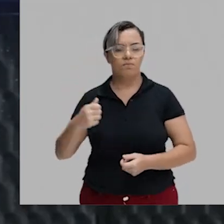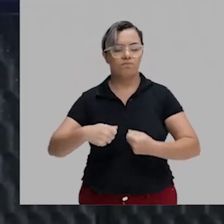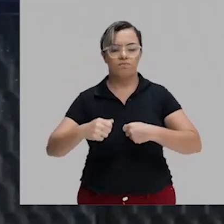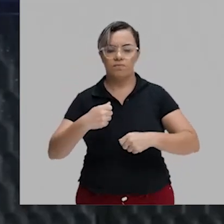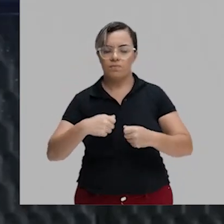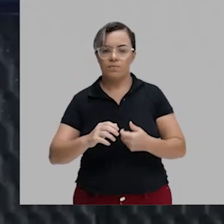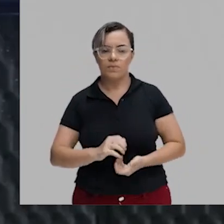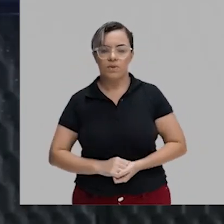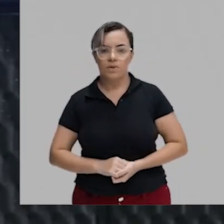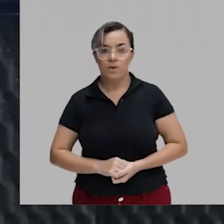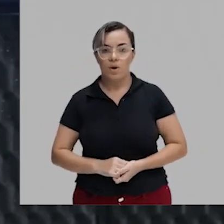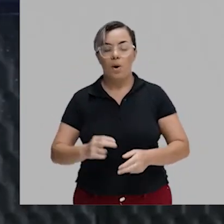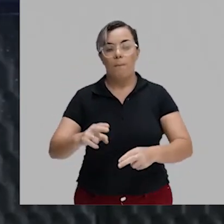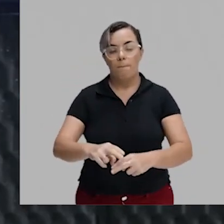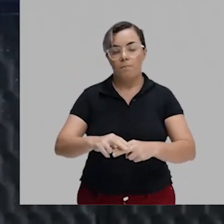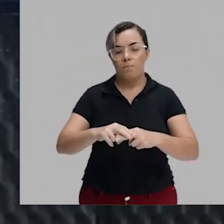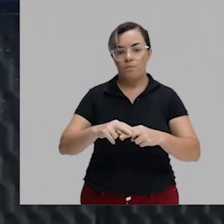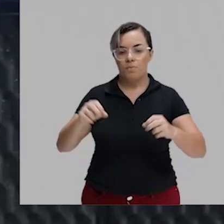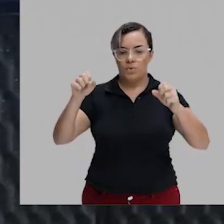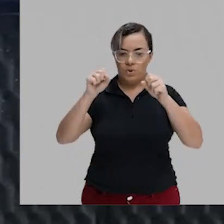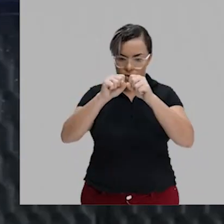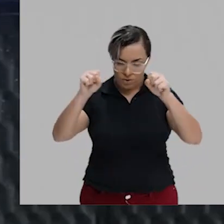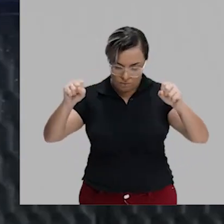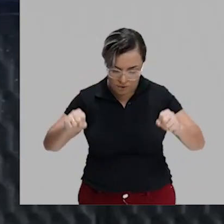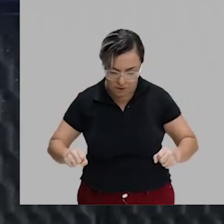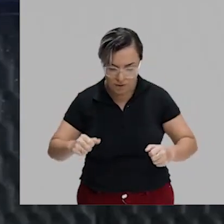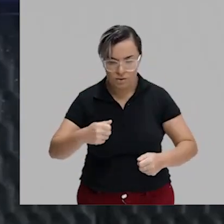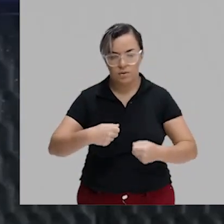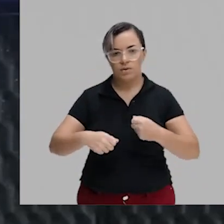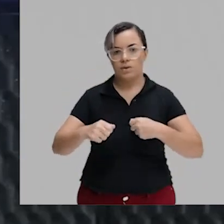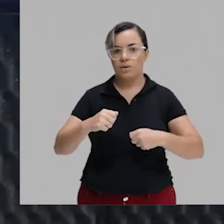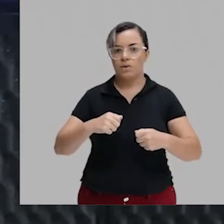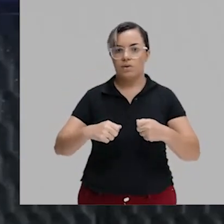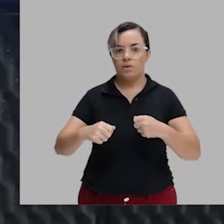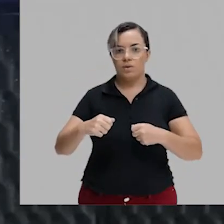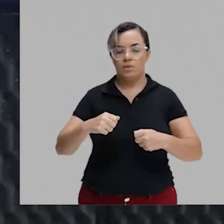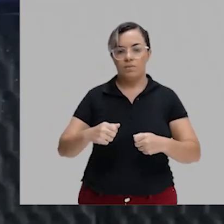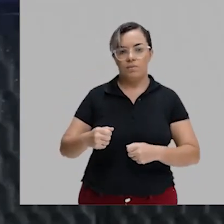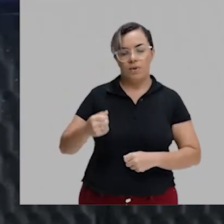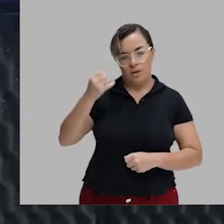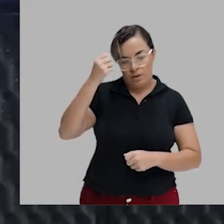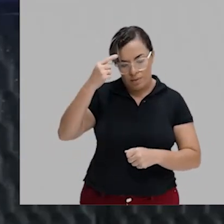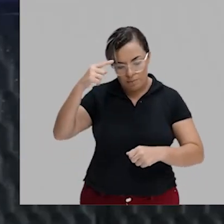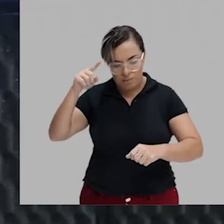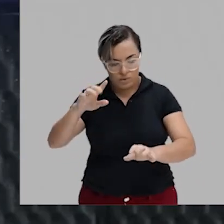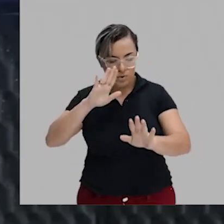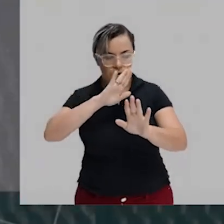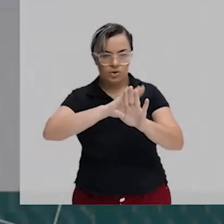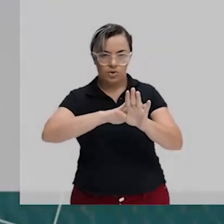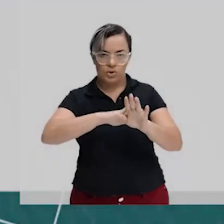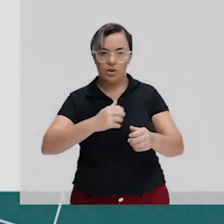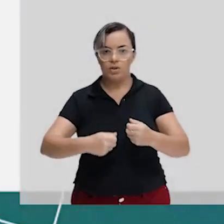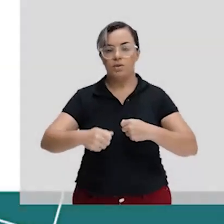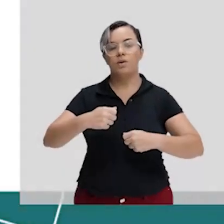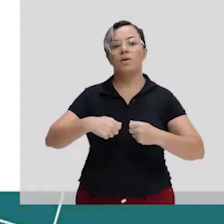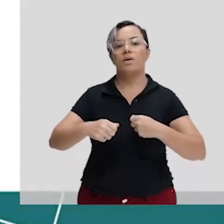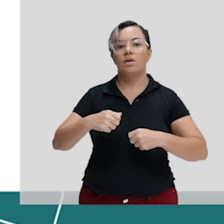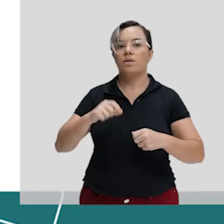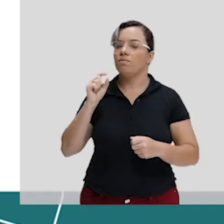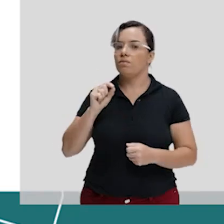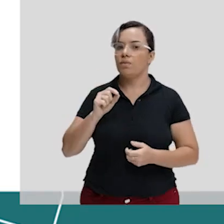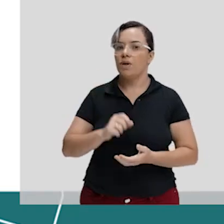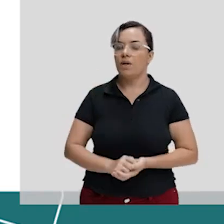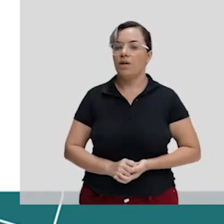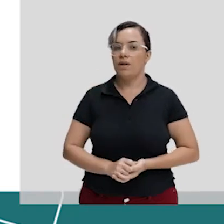é considerado uma doutrina econômica, um sistema econômico. Ele vai ser considerado uma